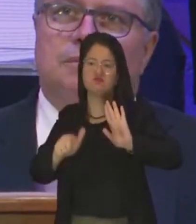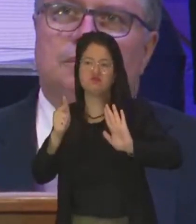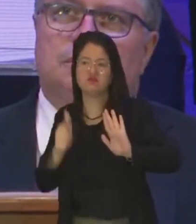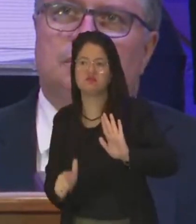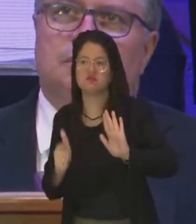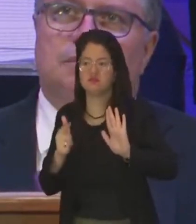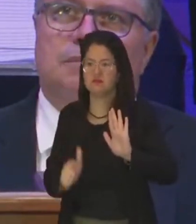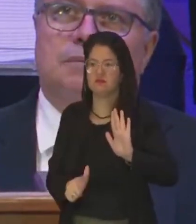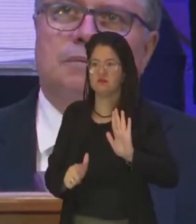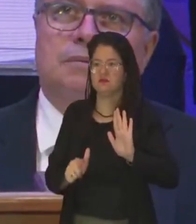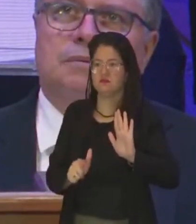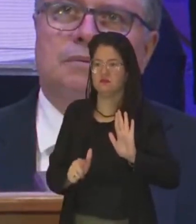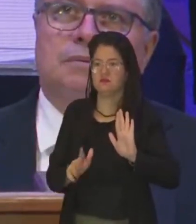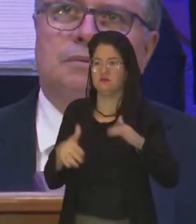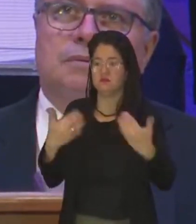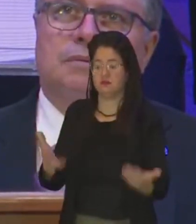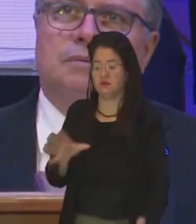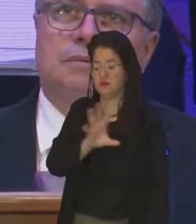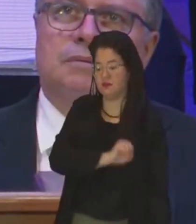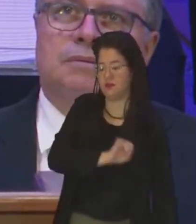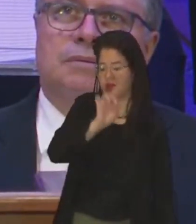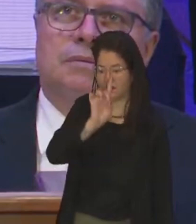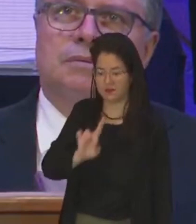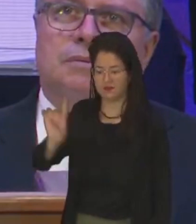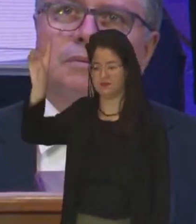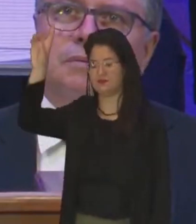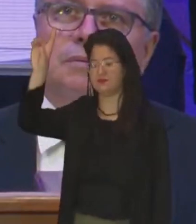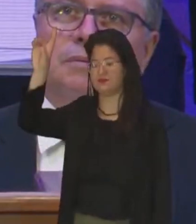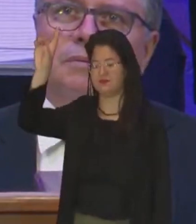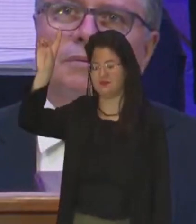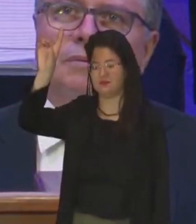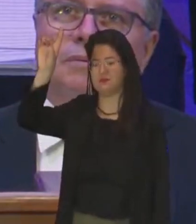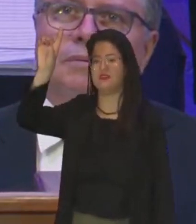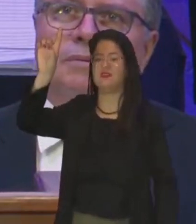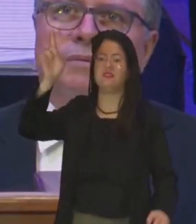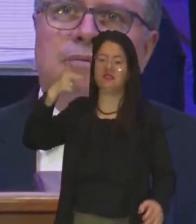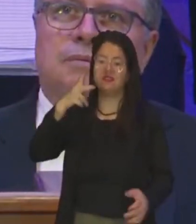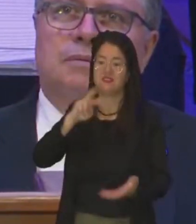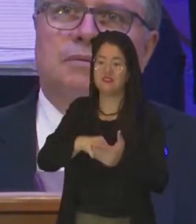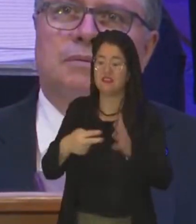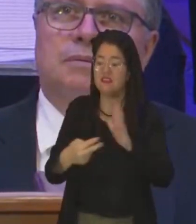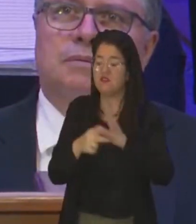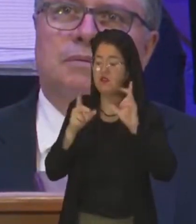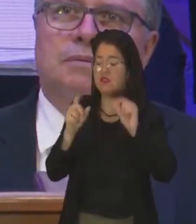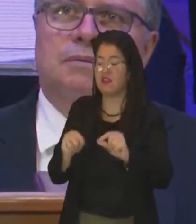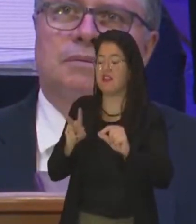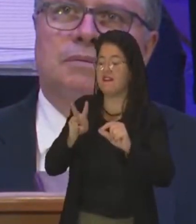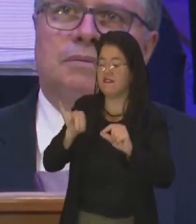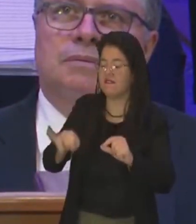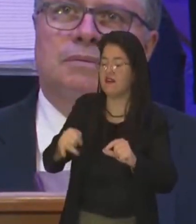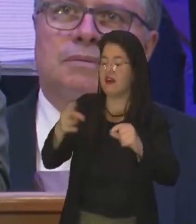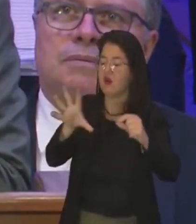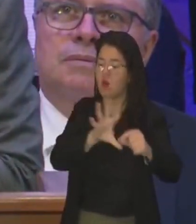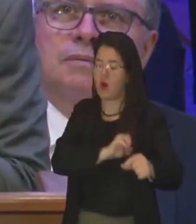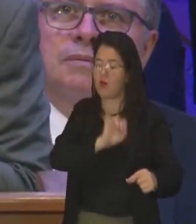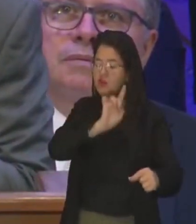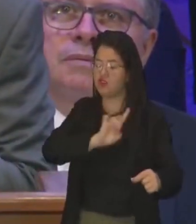Literalmente está assim: o amor de Deus fica se derramando continuamente sem